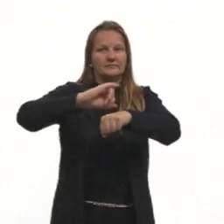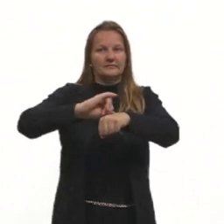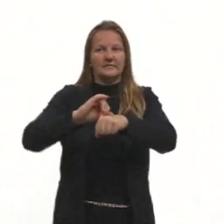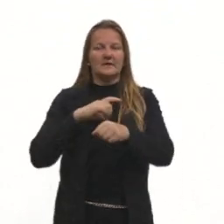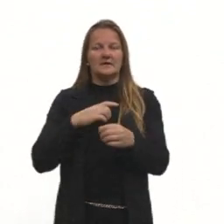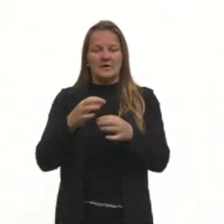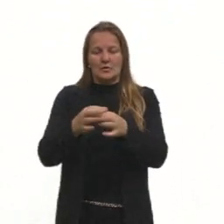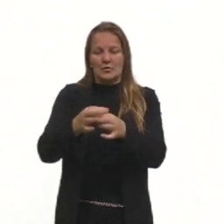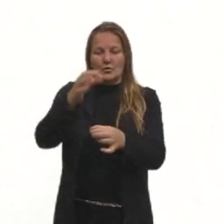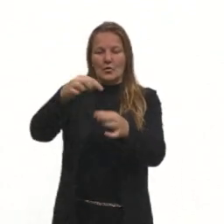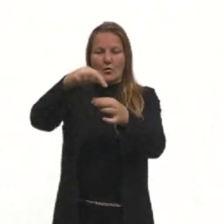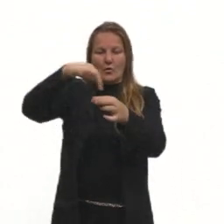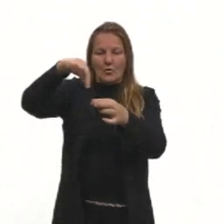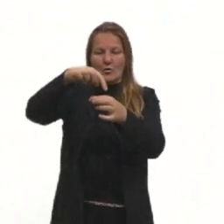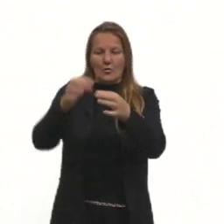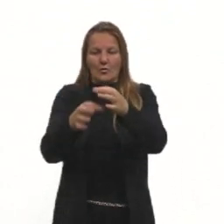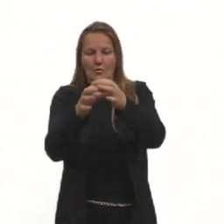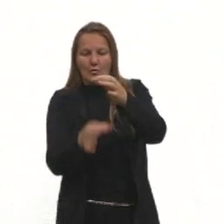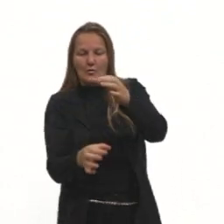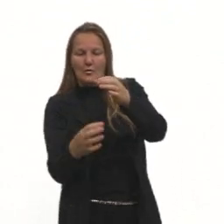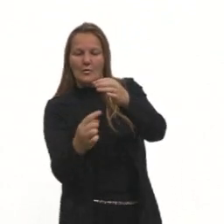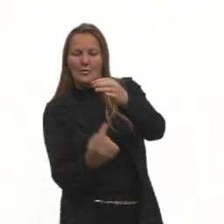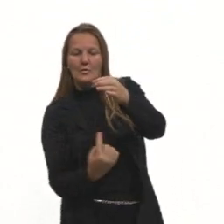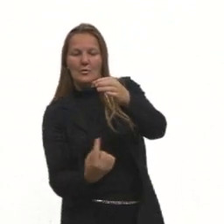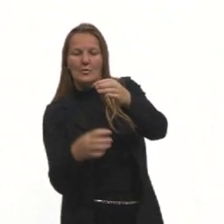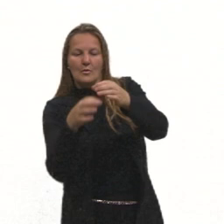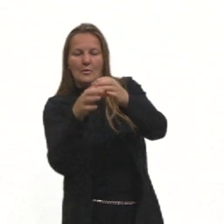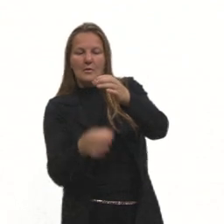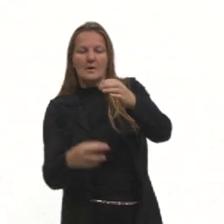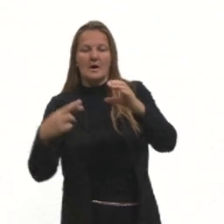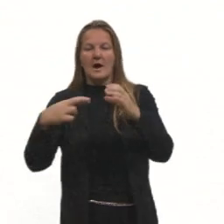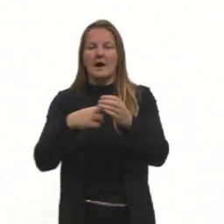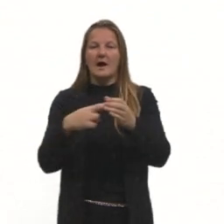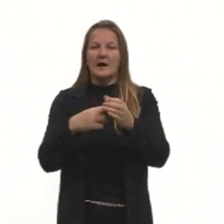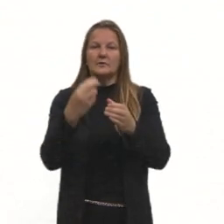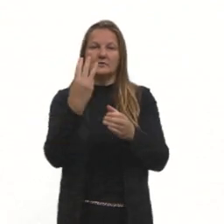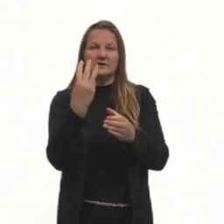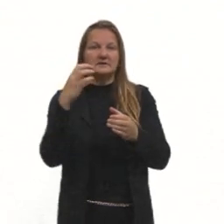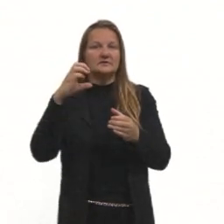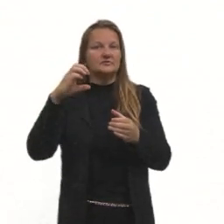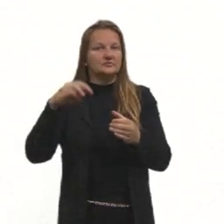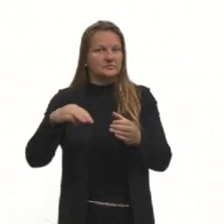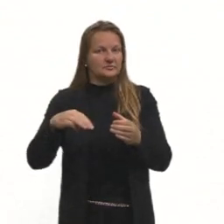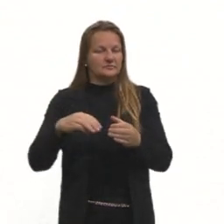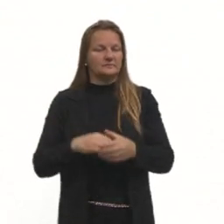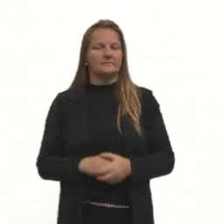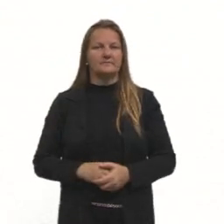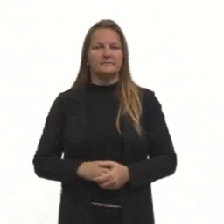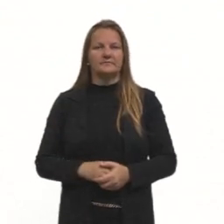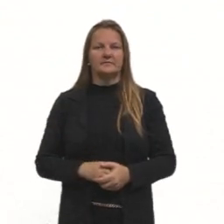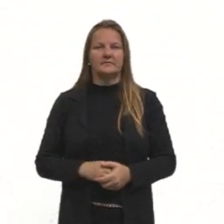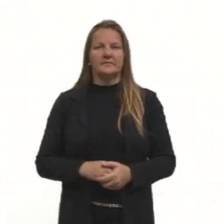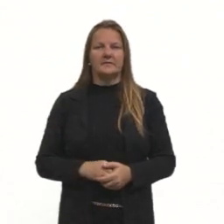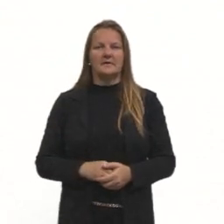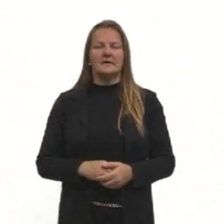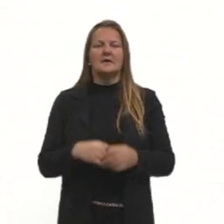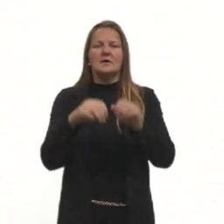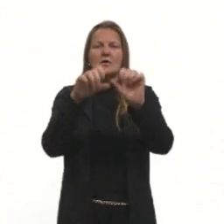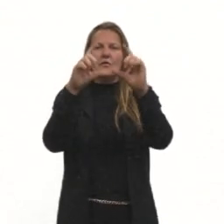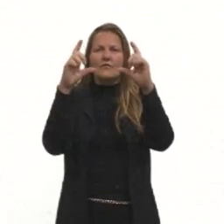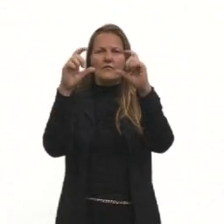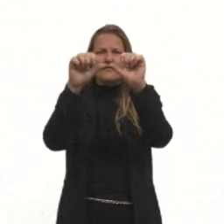a forma de um cilindro circular e a medida do raio é de 3 cm então aqui na figuras